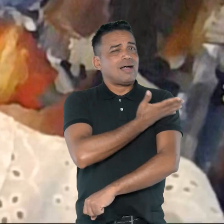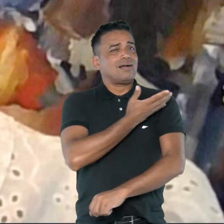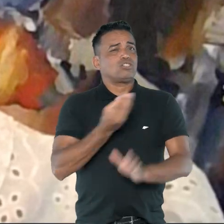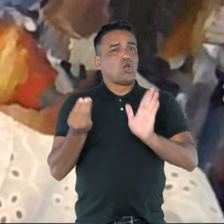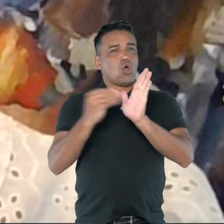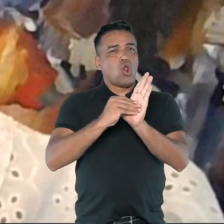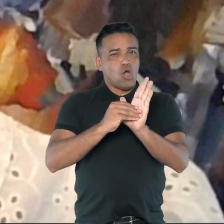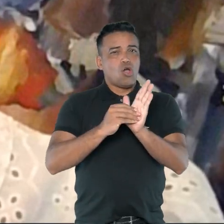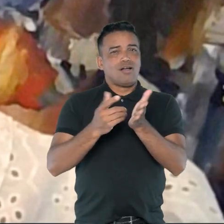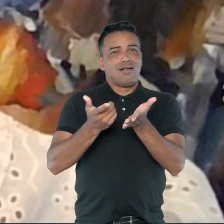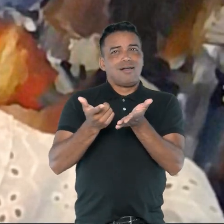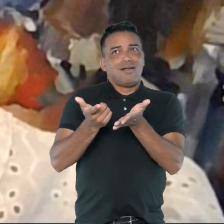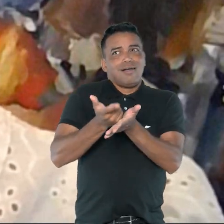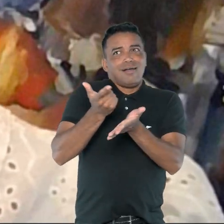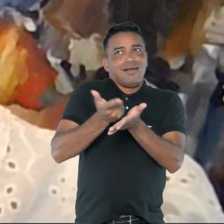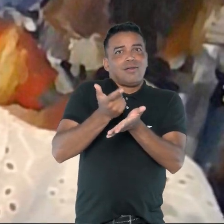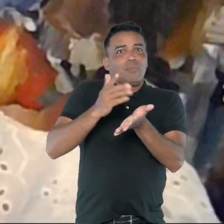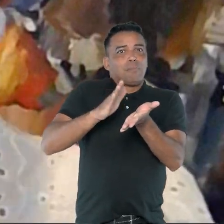assim,